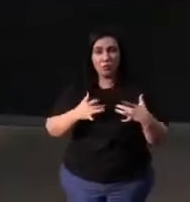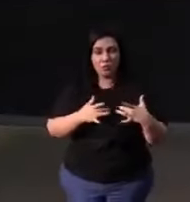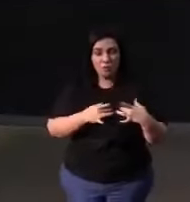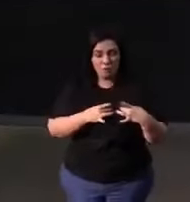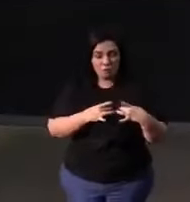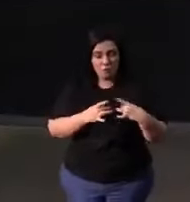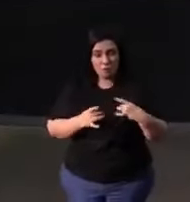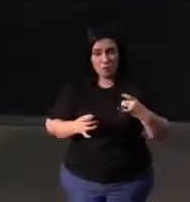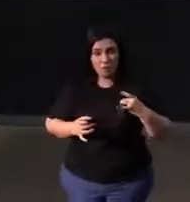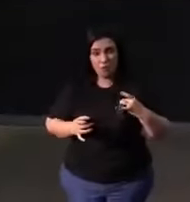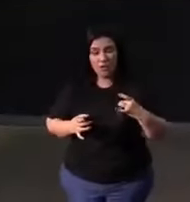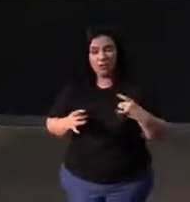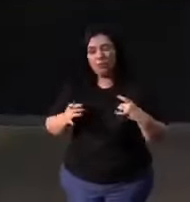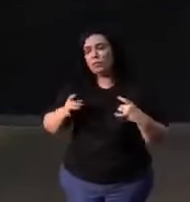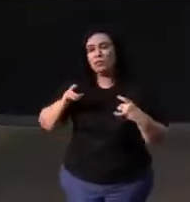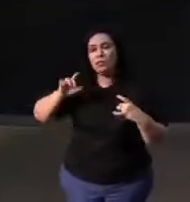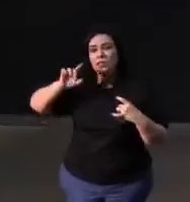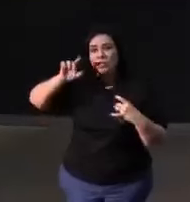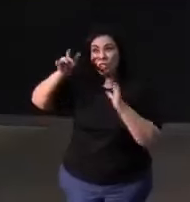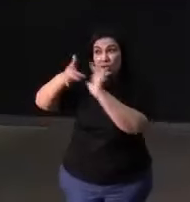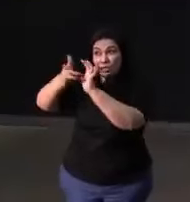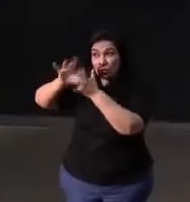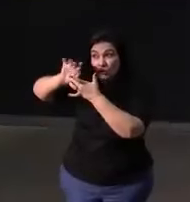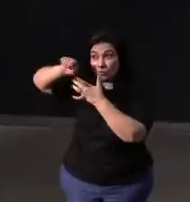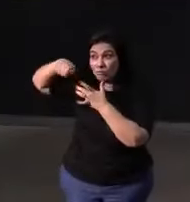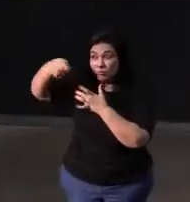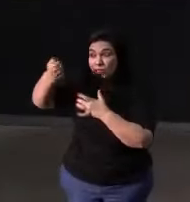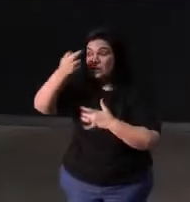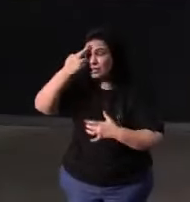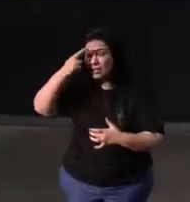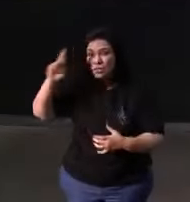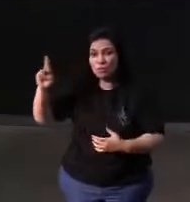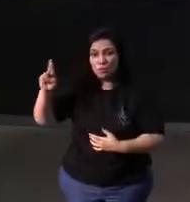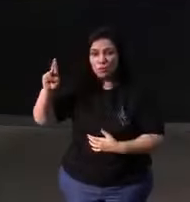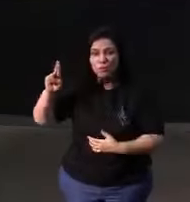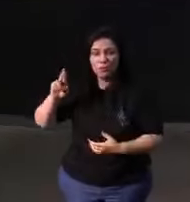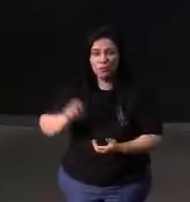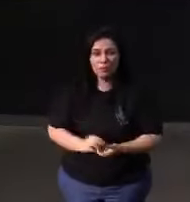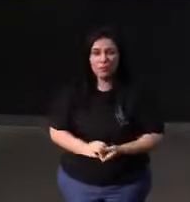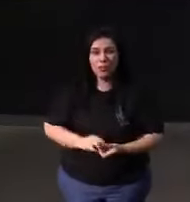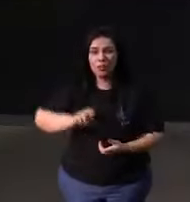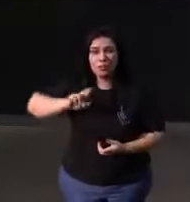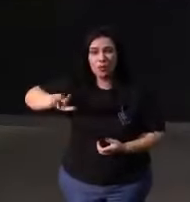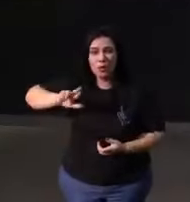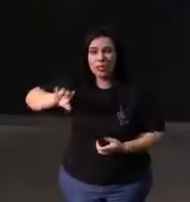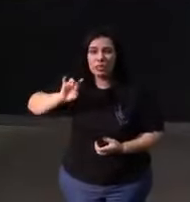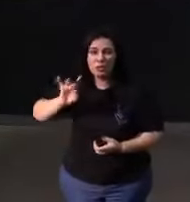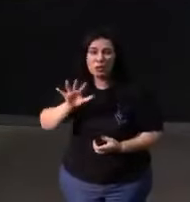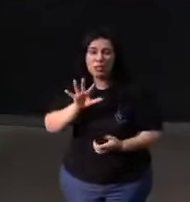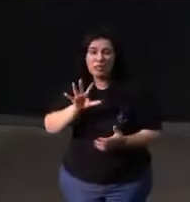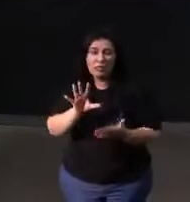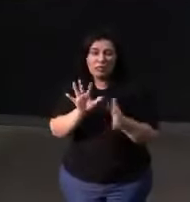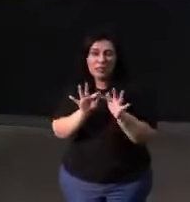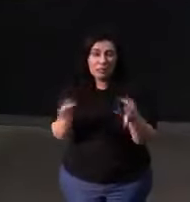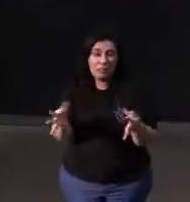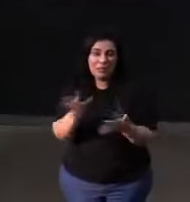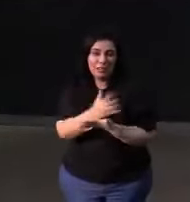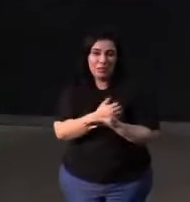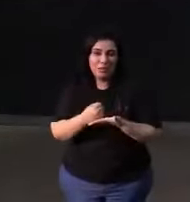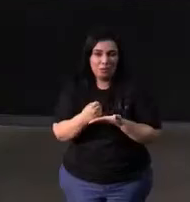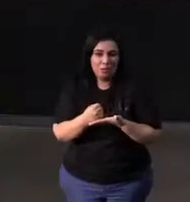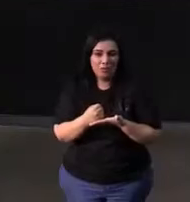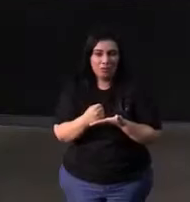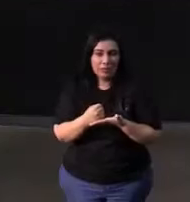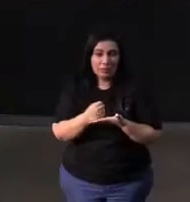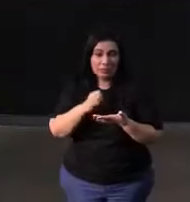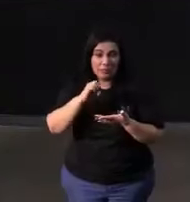voluntariamente que Jesus seja o seu Senhor, e não apenas o seu Salvador. Enquanto você estiver